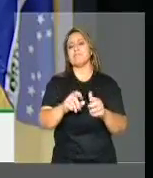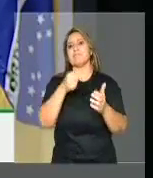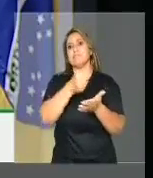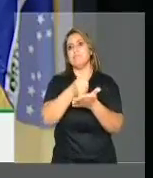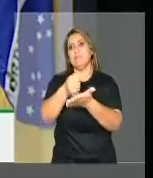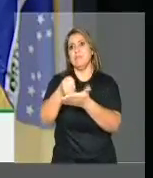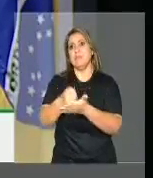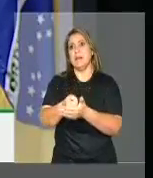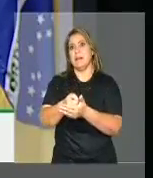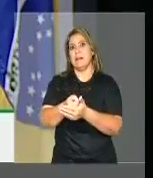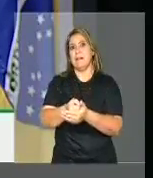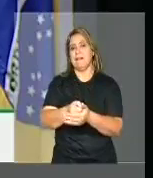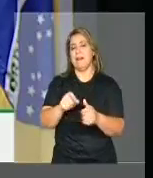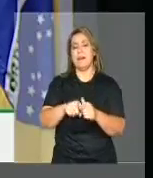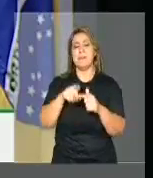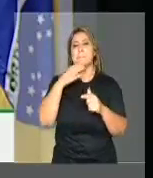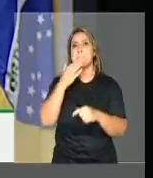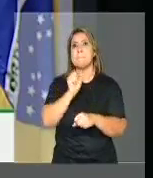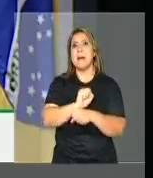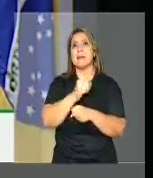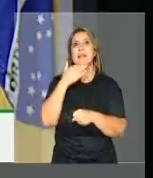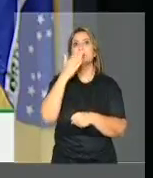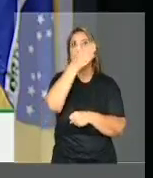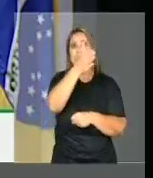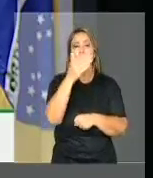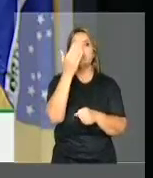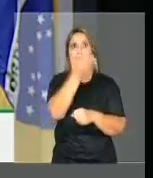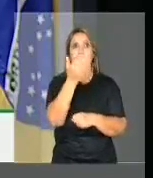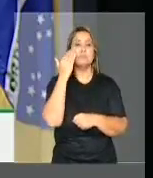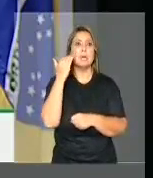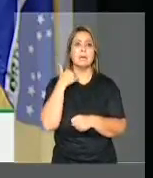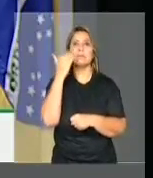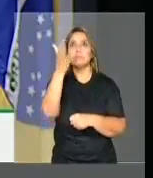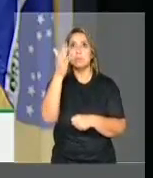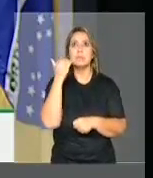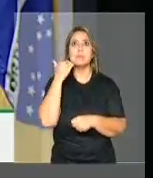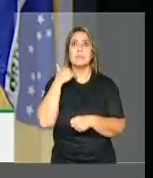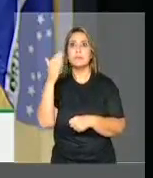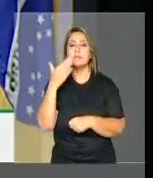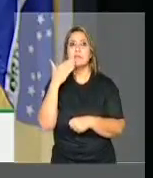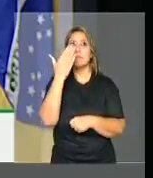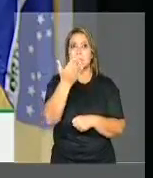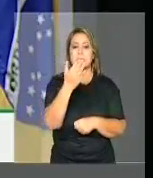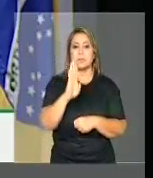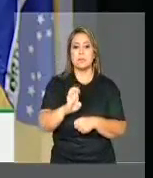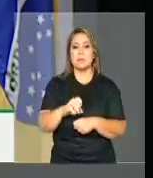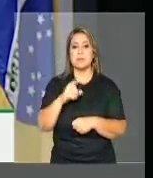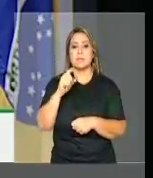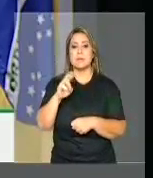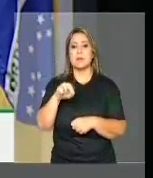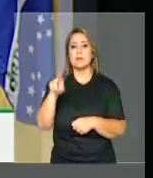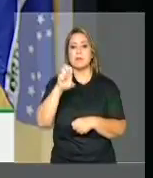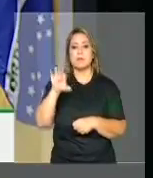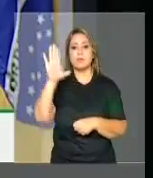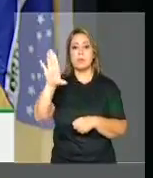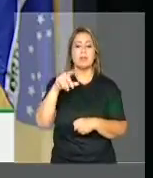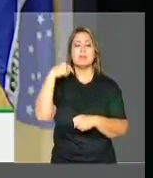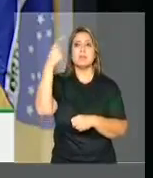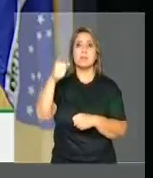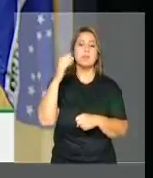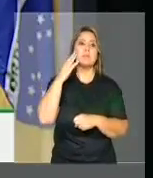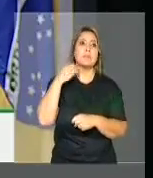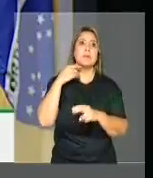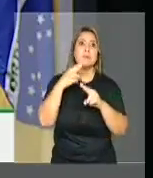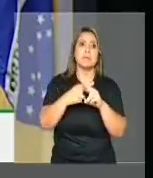viver pulando de banco em banco. Uma semana você ouve anunciar um empréstimo do Banco do Nordeste, depois da Caixa